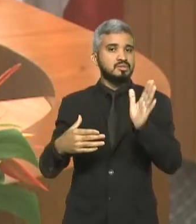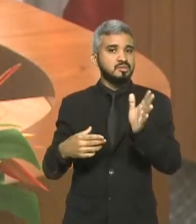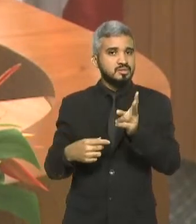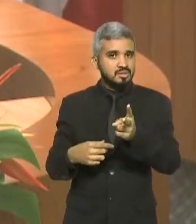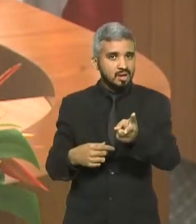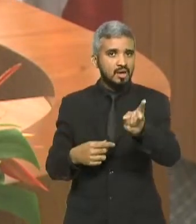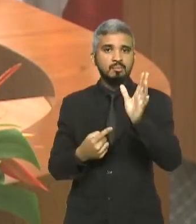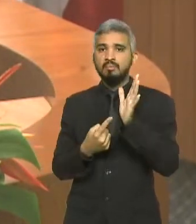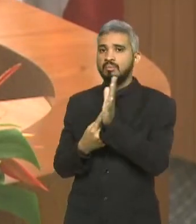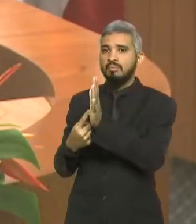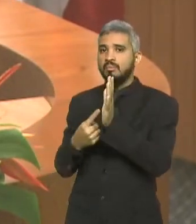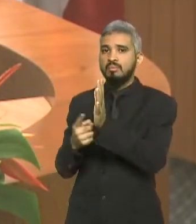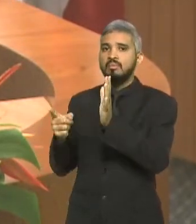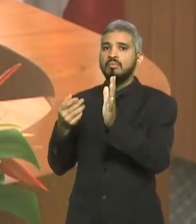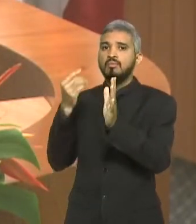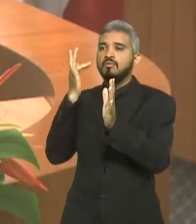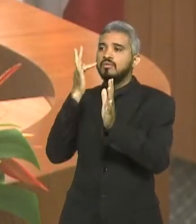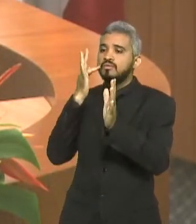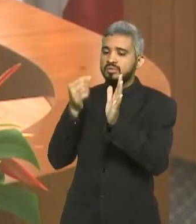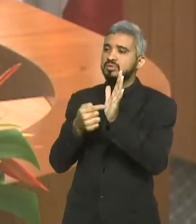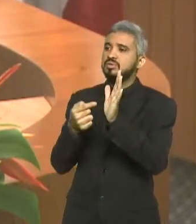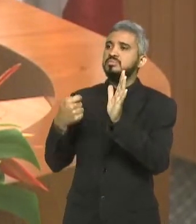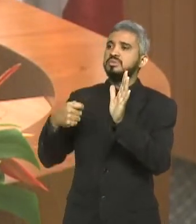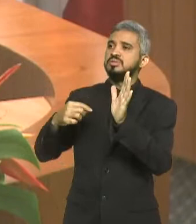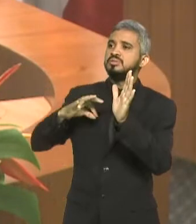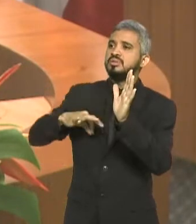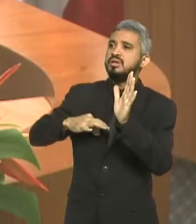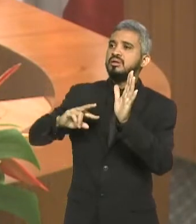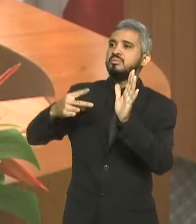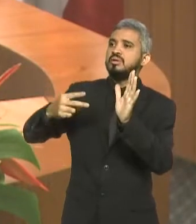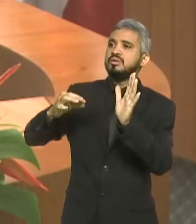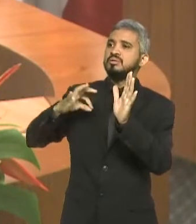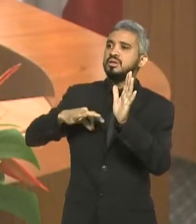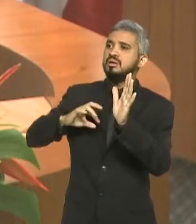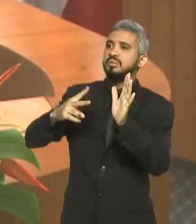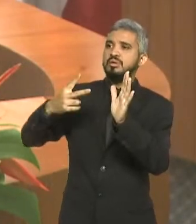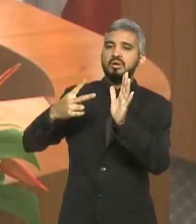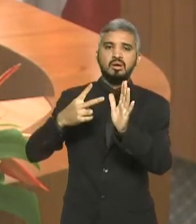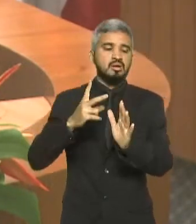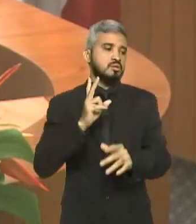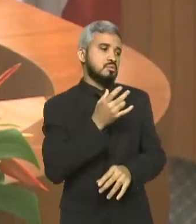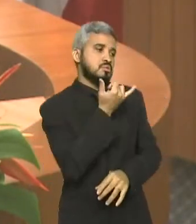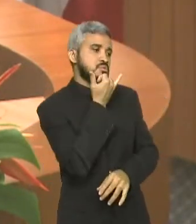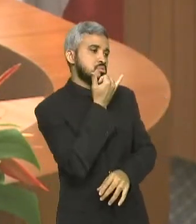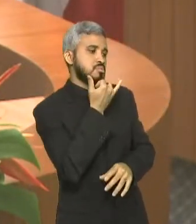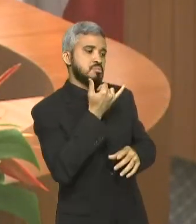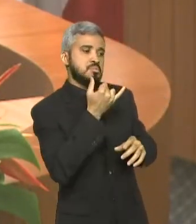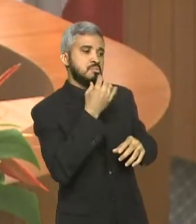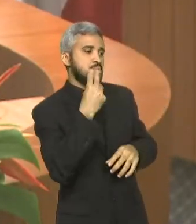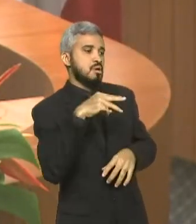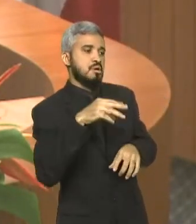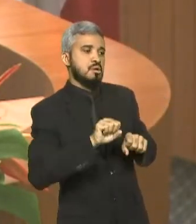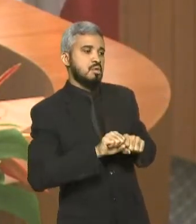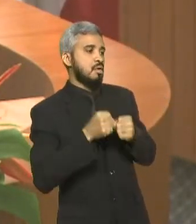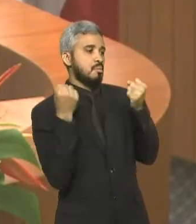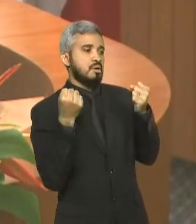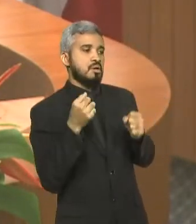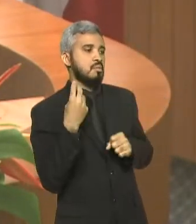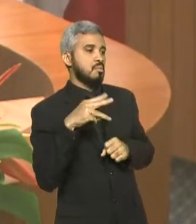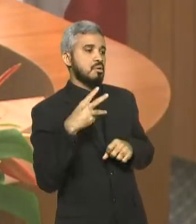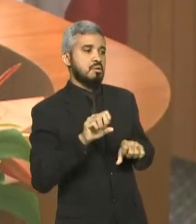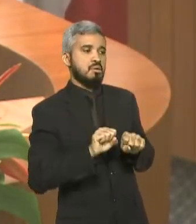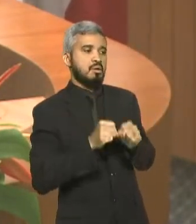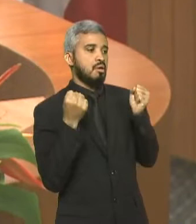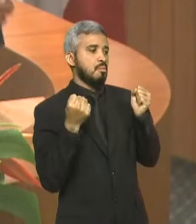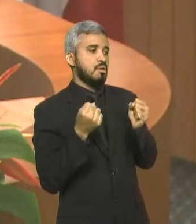Estado dizendo que o Estado do Maranhão está quebrado, impossibilitado de fazer um reajuste.